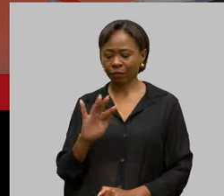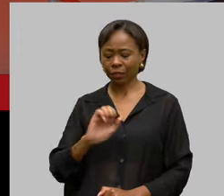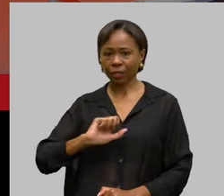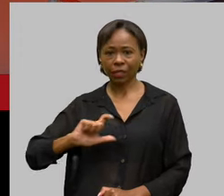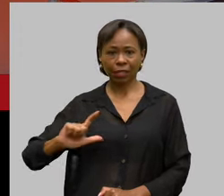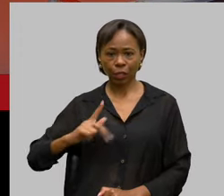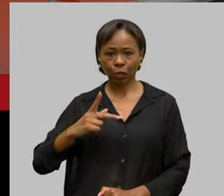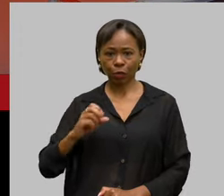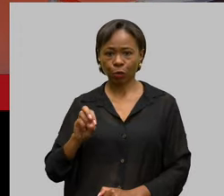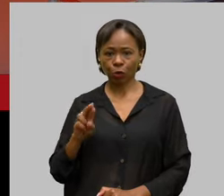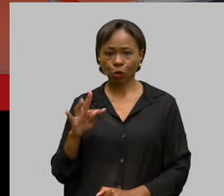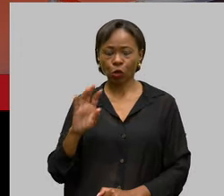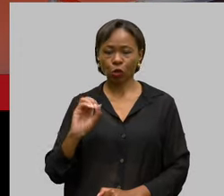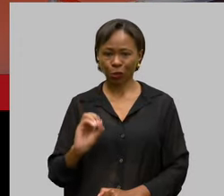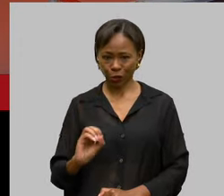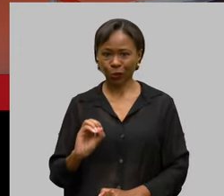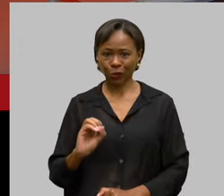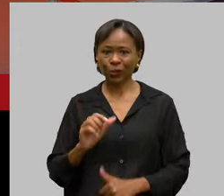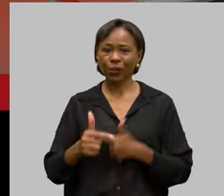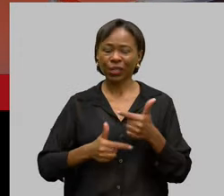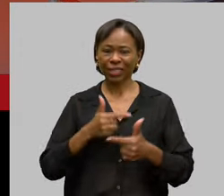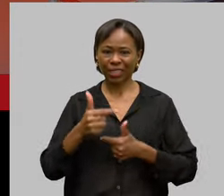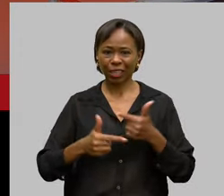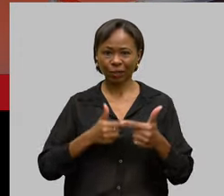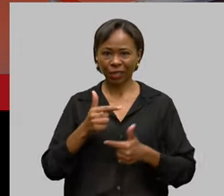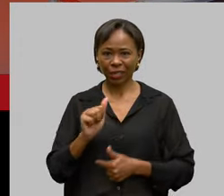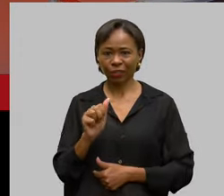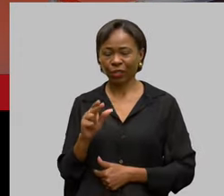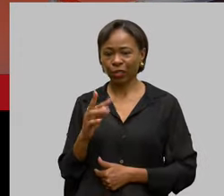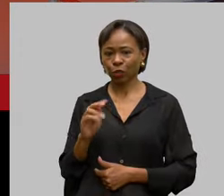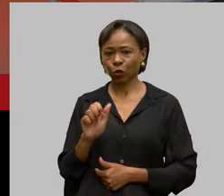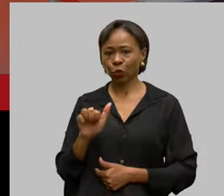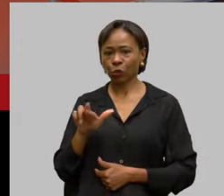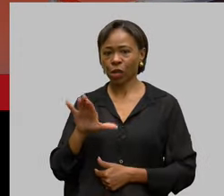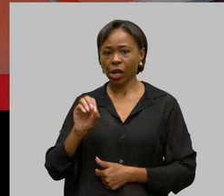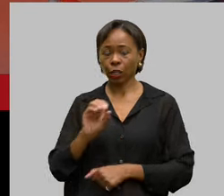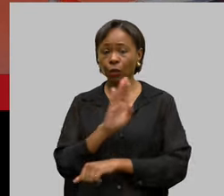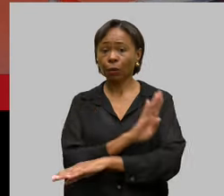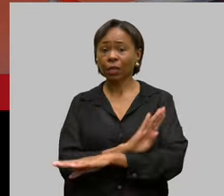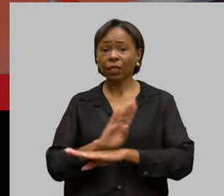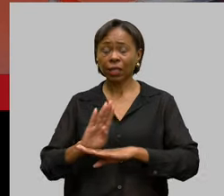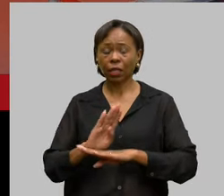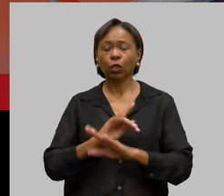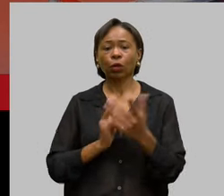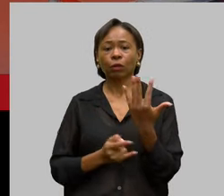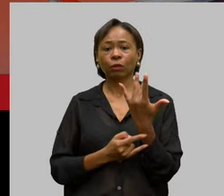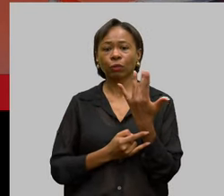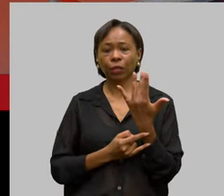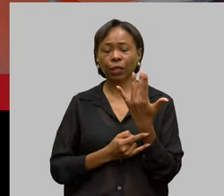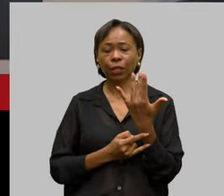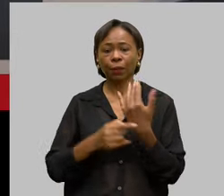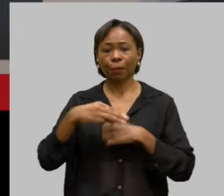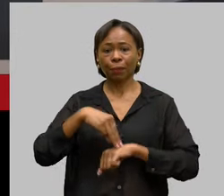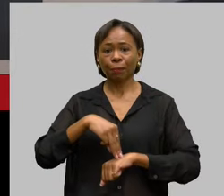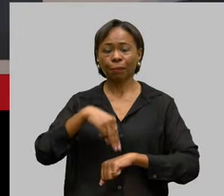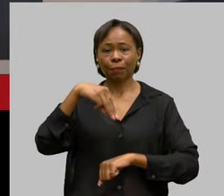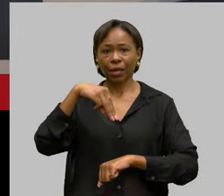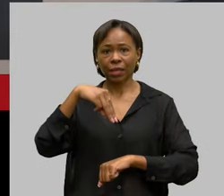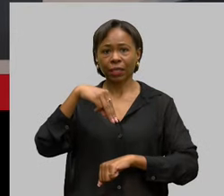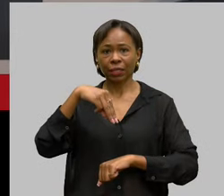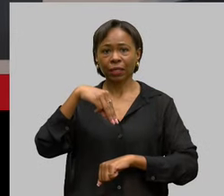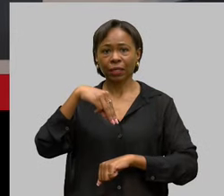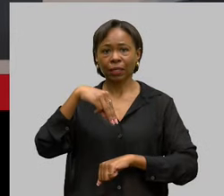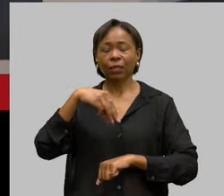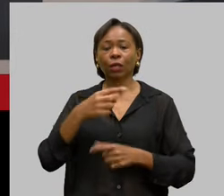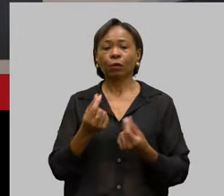Almeida atuário com bacharelado pela UFMG mestre em administração e Finanças pela UFSC